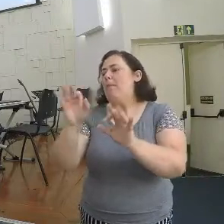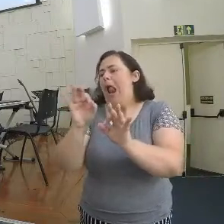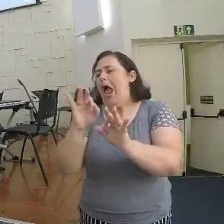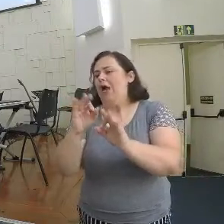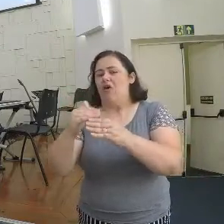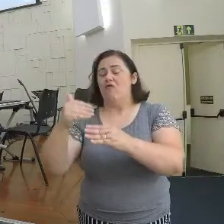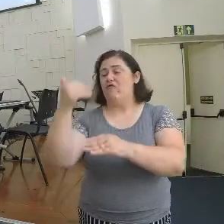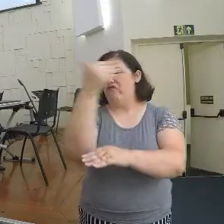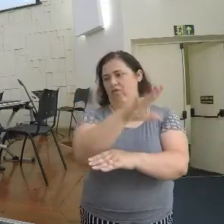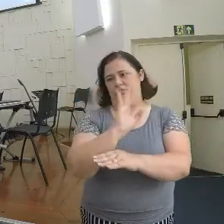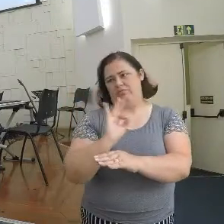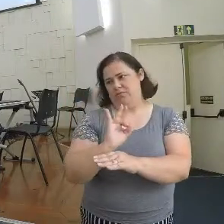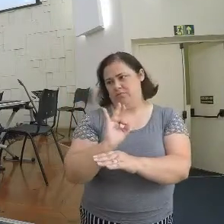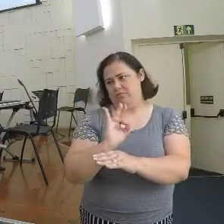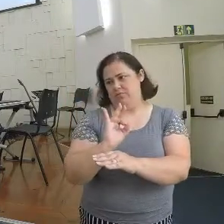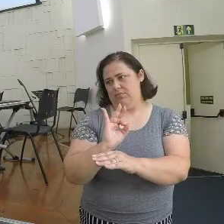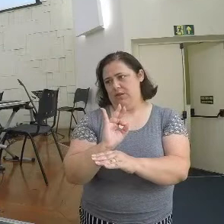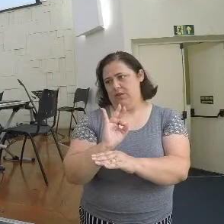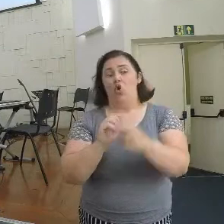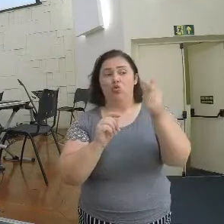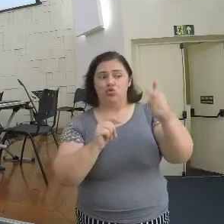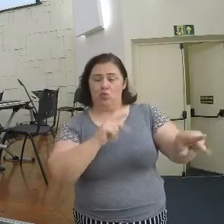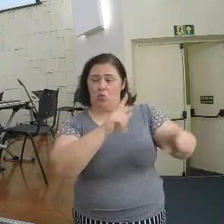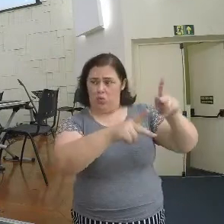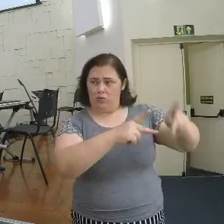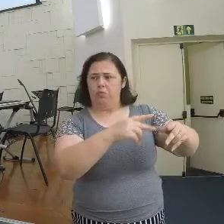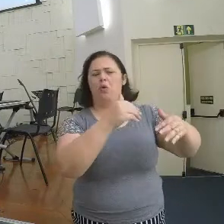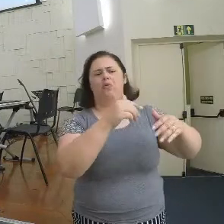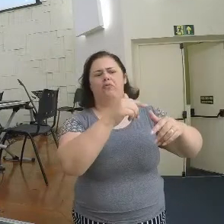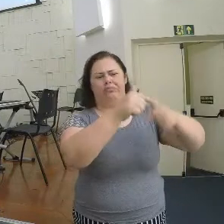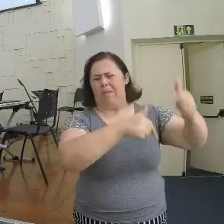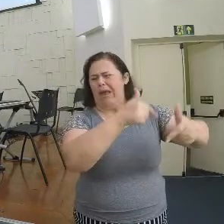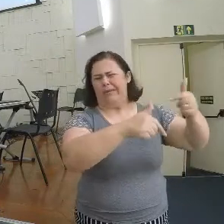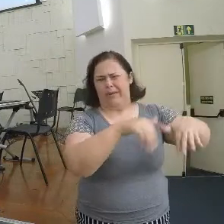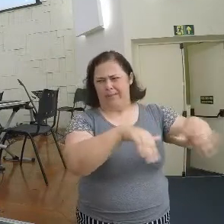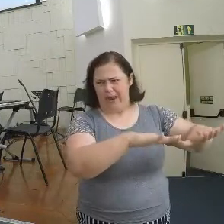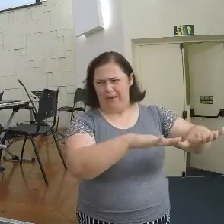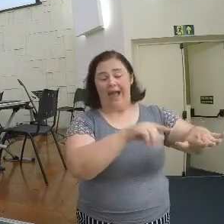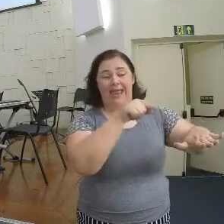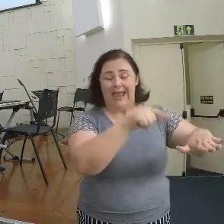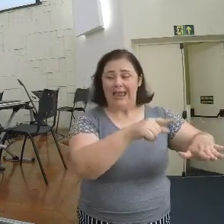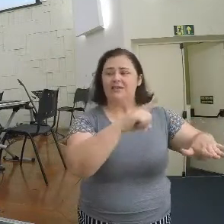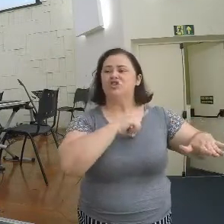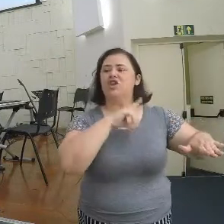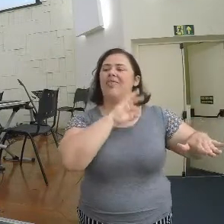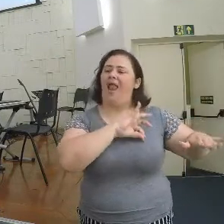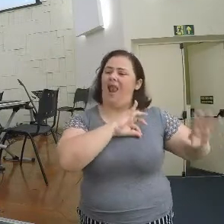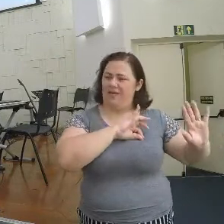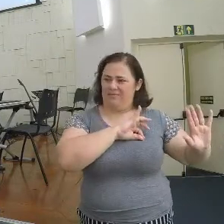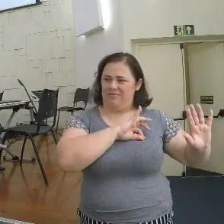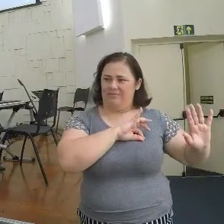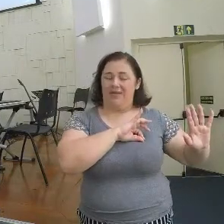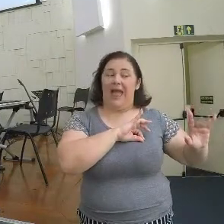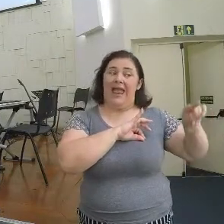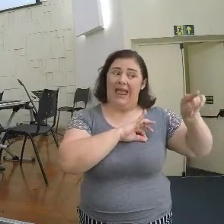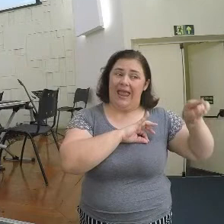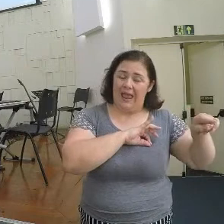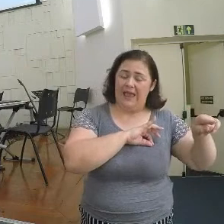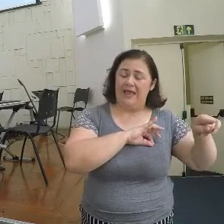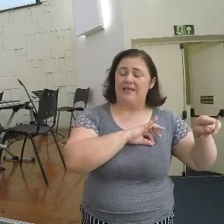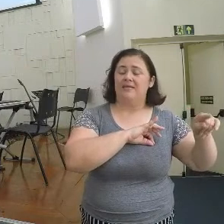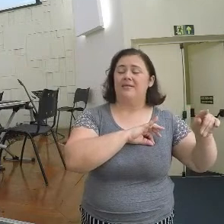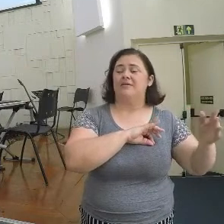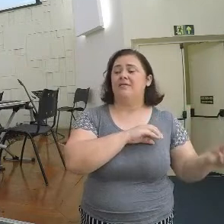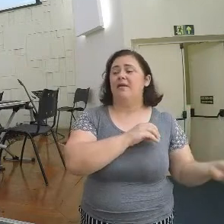voluntárias daquilo que o Senhor concedeu ao seu povo. As primícias tinham grande relação com essa festa, festa